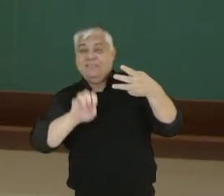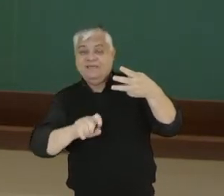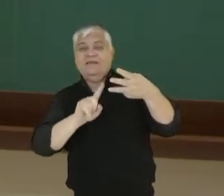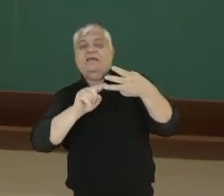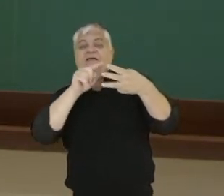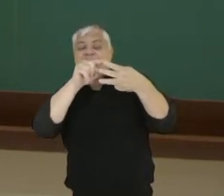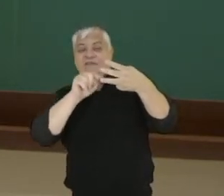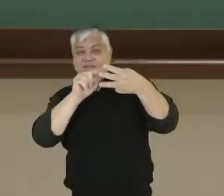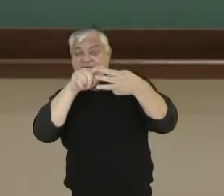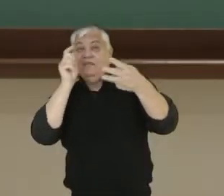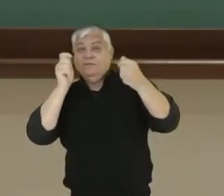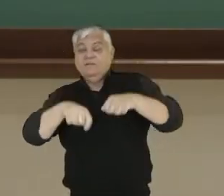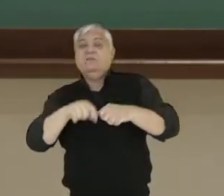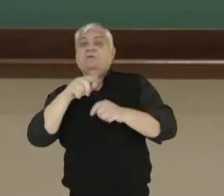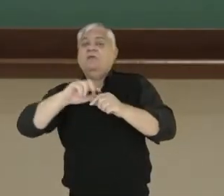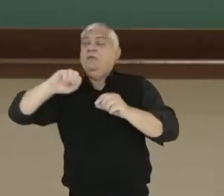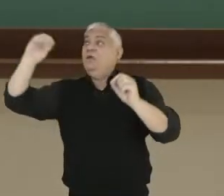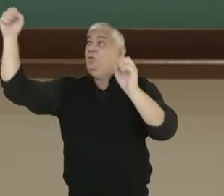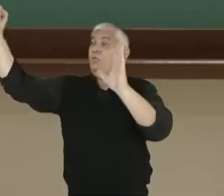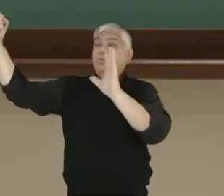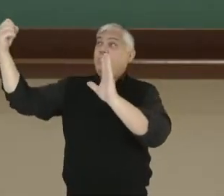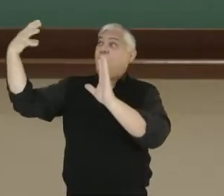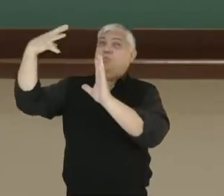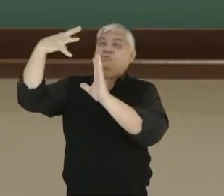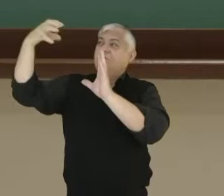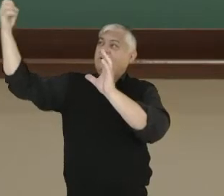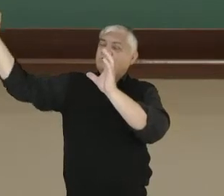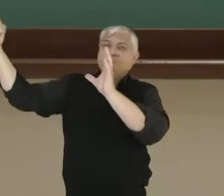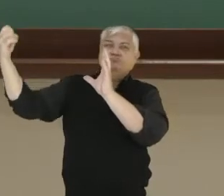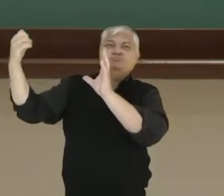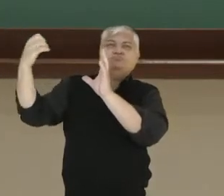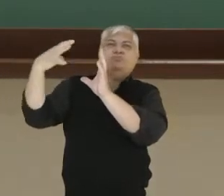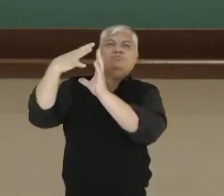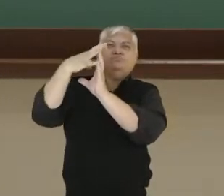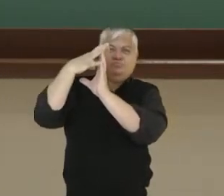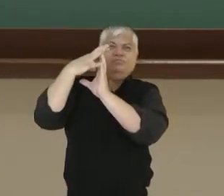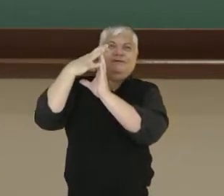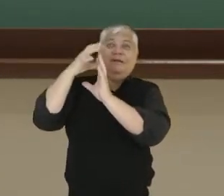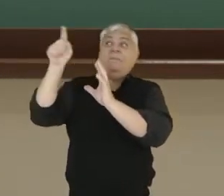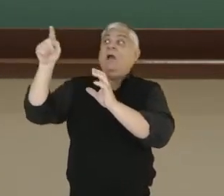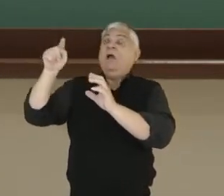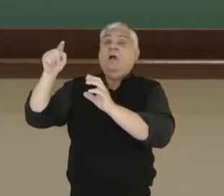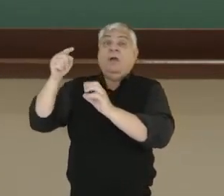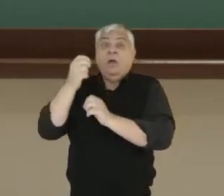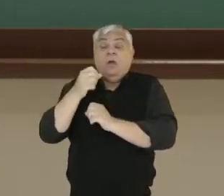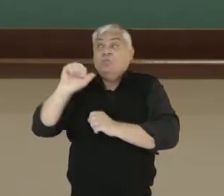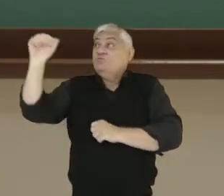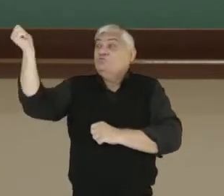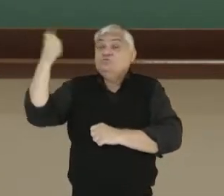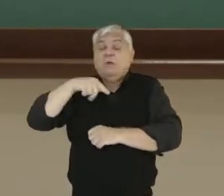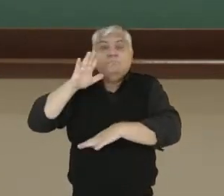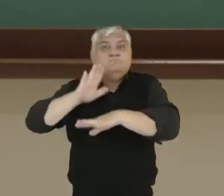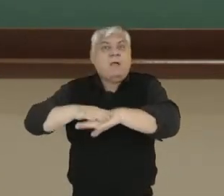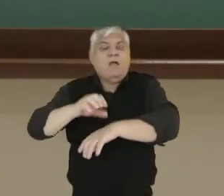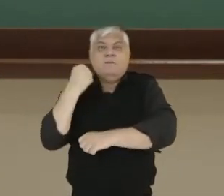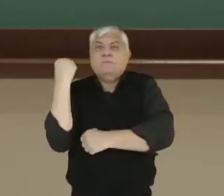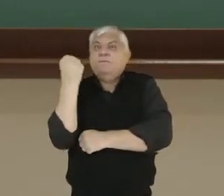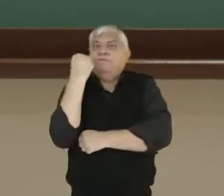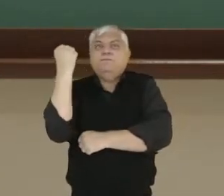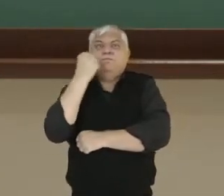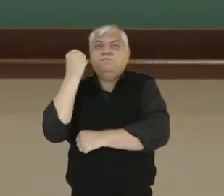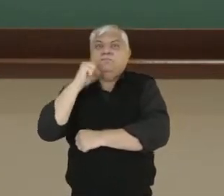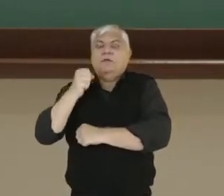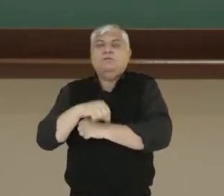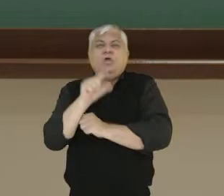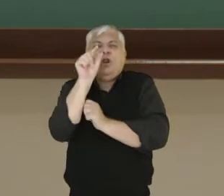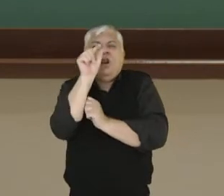que mais que é uma partezinha muito pequena da quantidade de radiações que existe no universo, certo? E a gente vê apenas uma